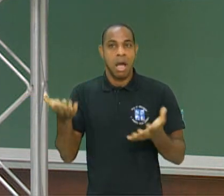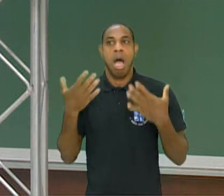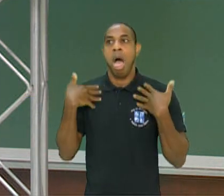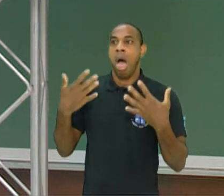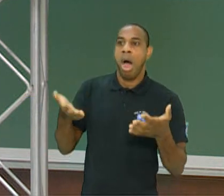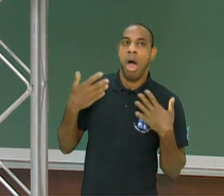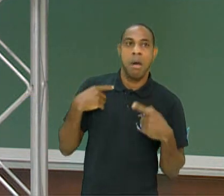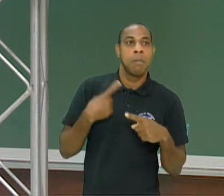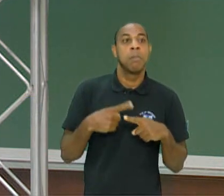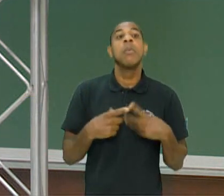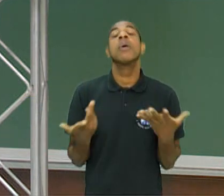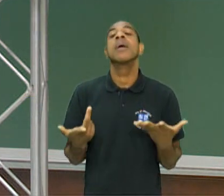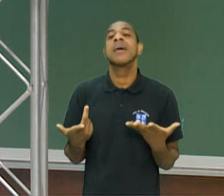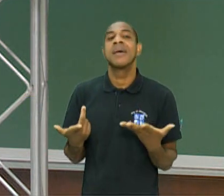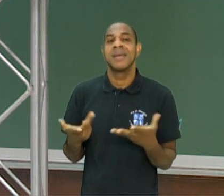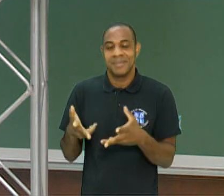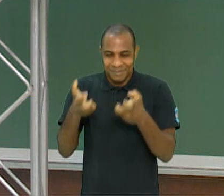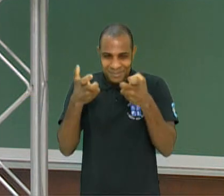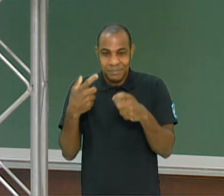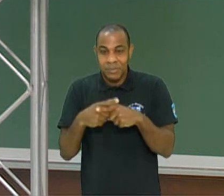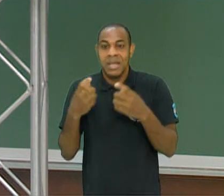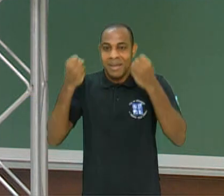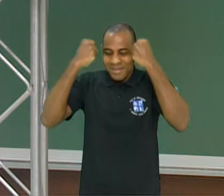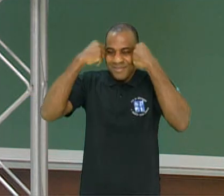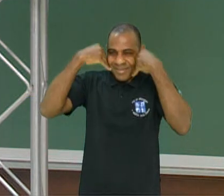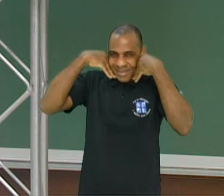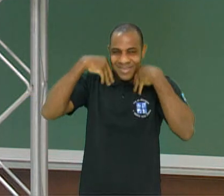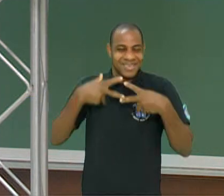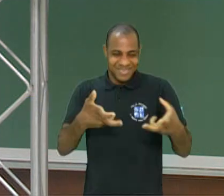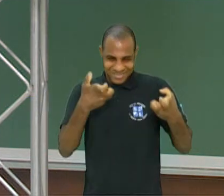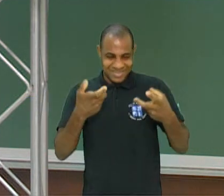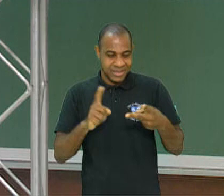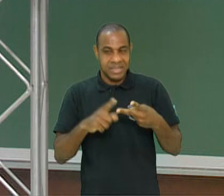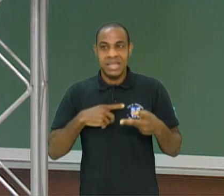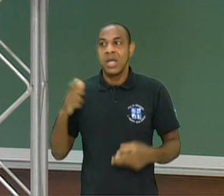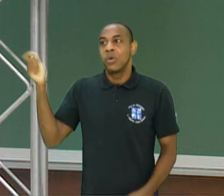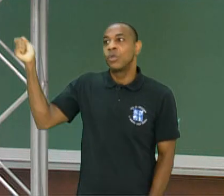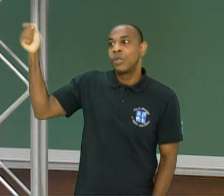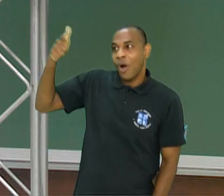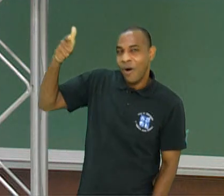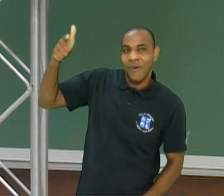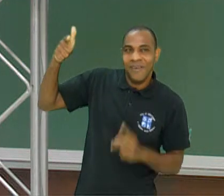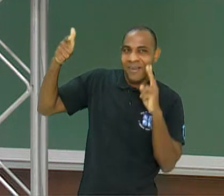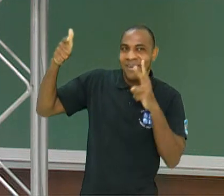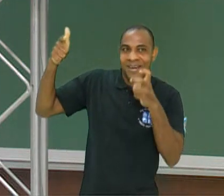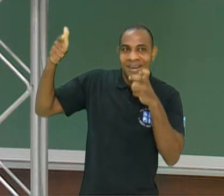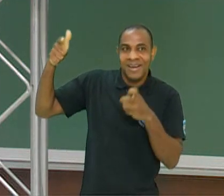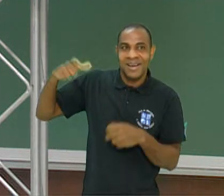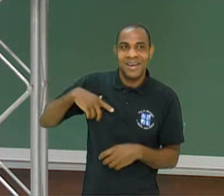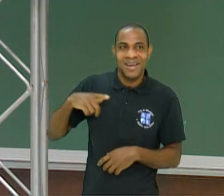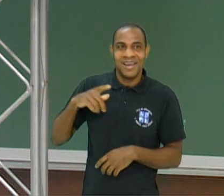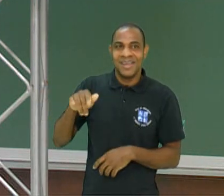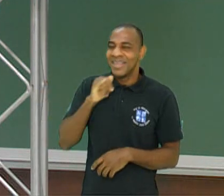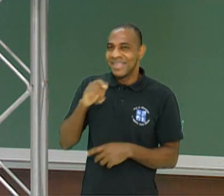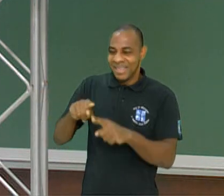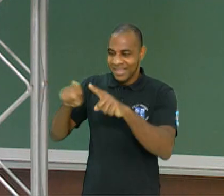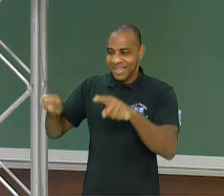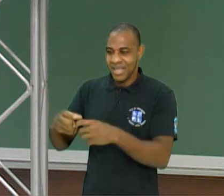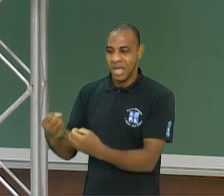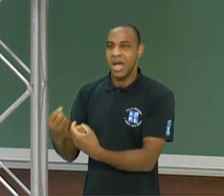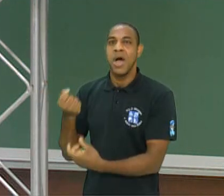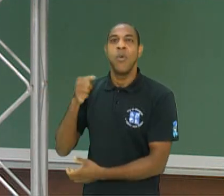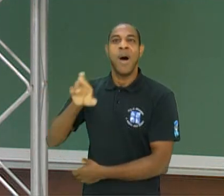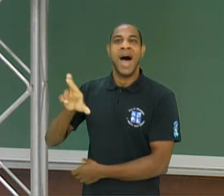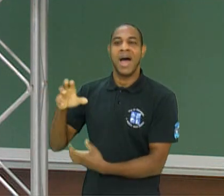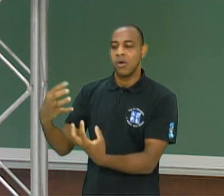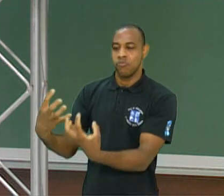calor por 3 motivos. Ele está suando, lá fora tem um sol, a gente vê que aqui tem um aparelho com uma espécie de ar-condicionado